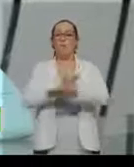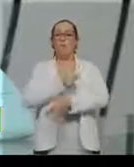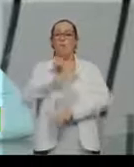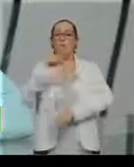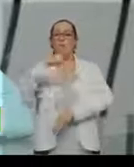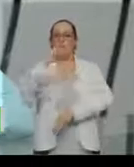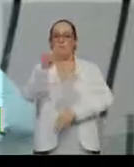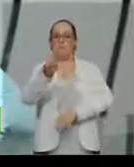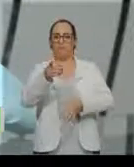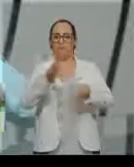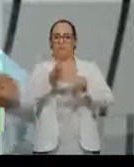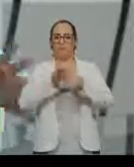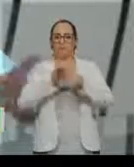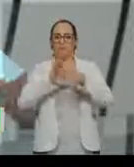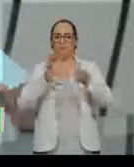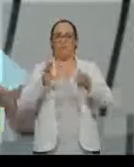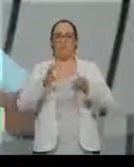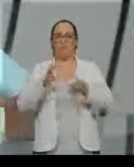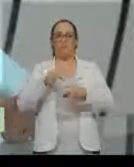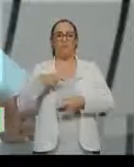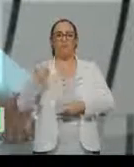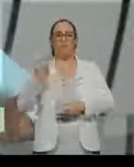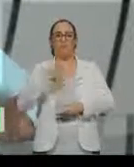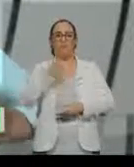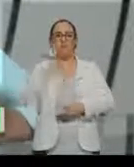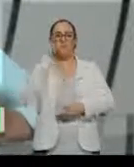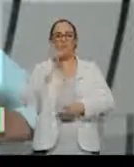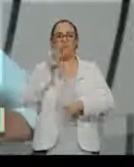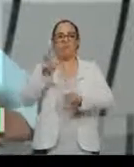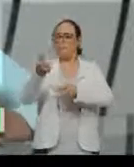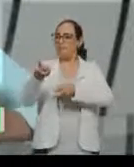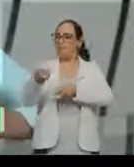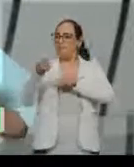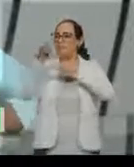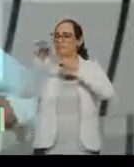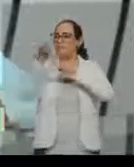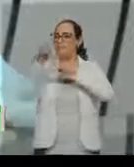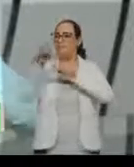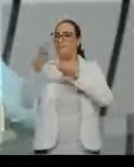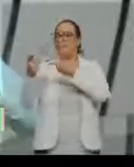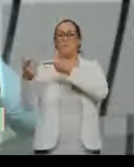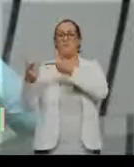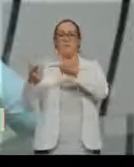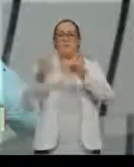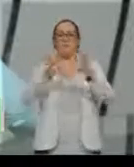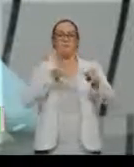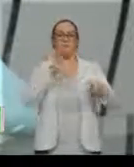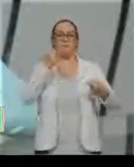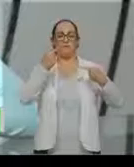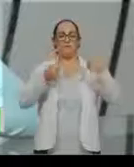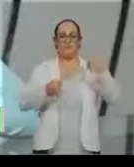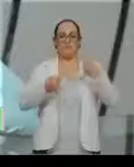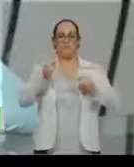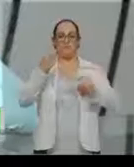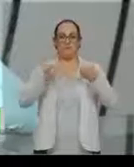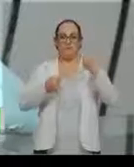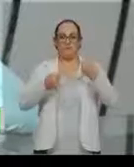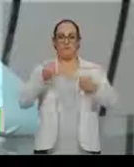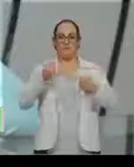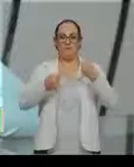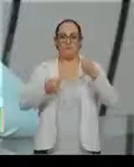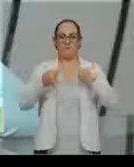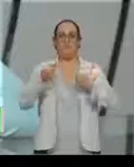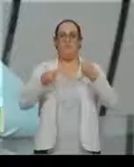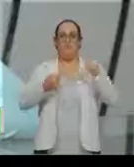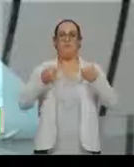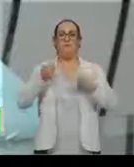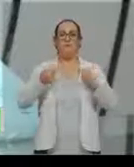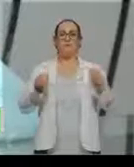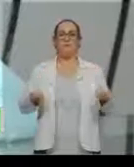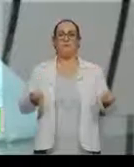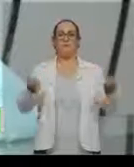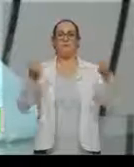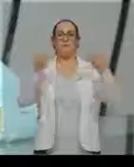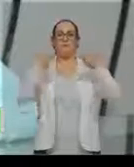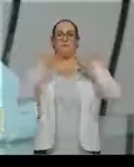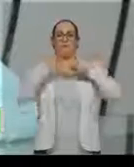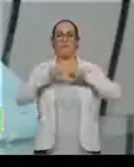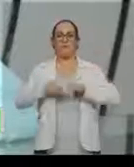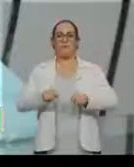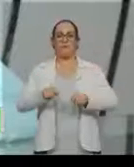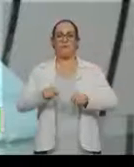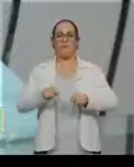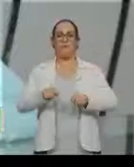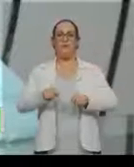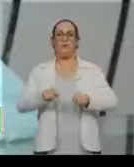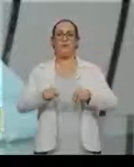perceber ou analisar, né, esse desenvolvimento histórico, que não há políticas eficientes de inserção do negro